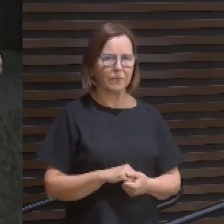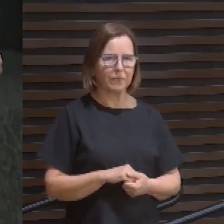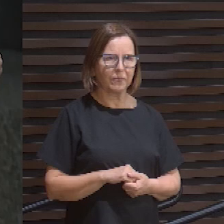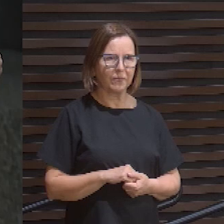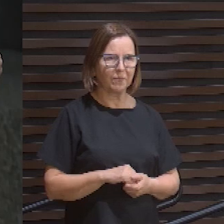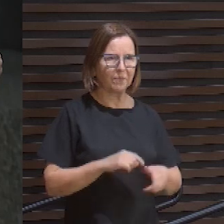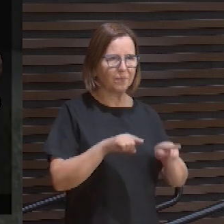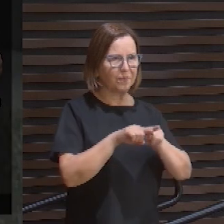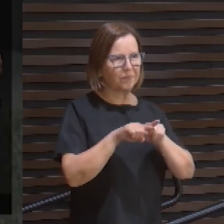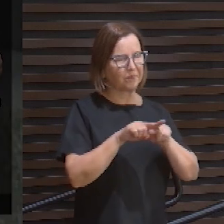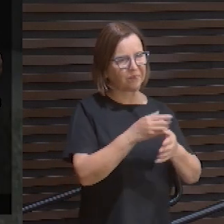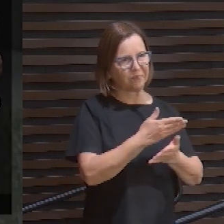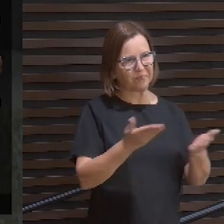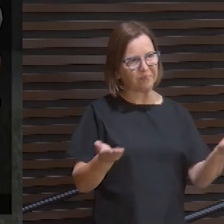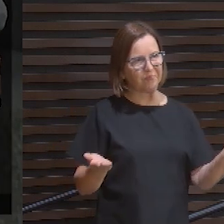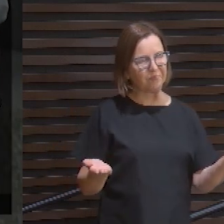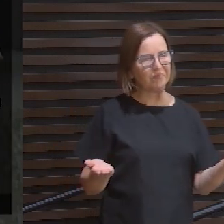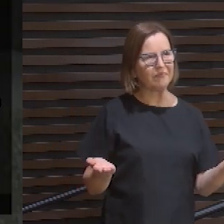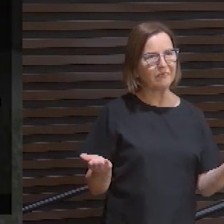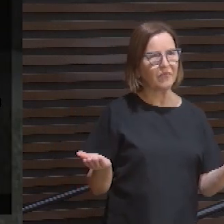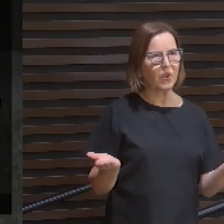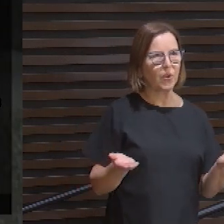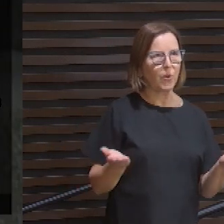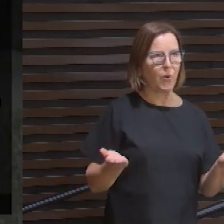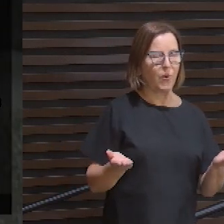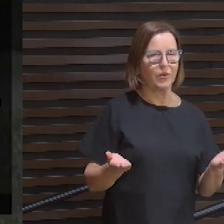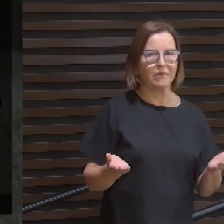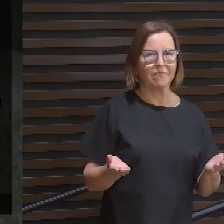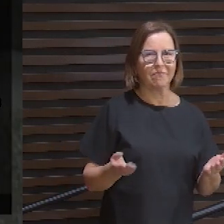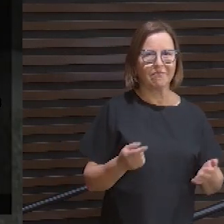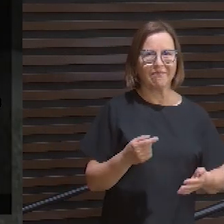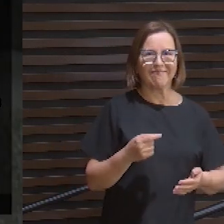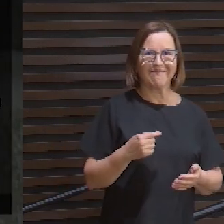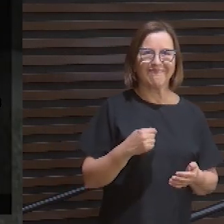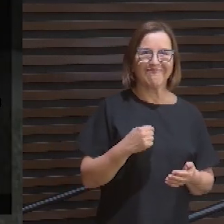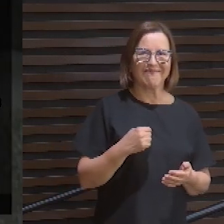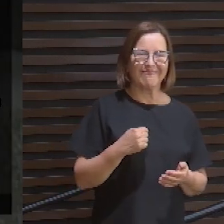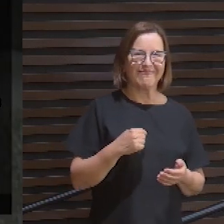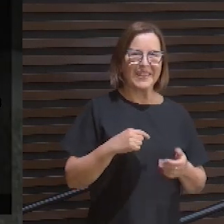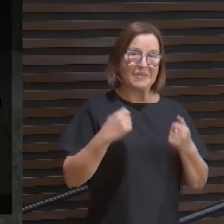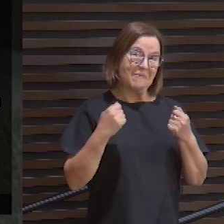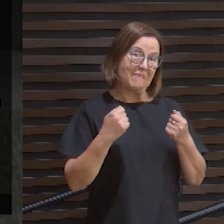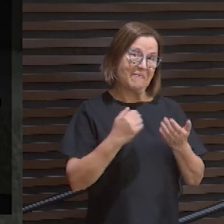Irmãos, hoje eu queria começar.